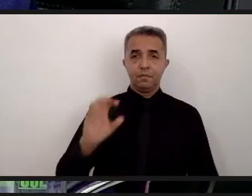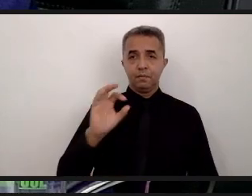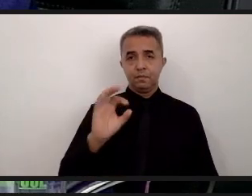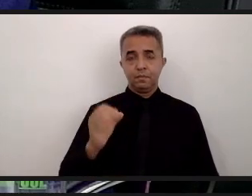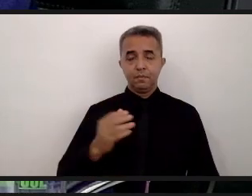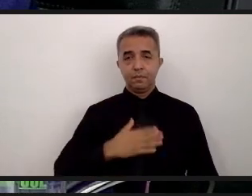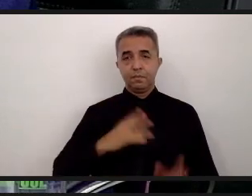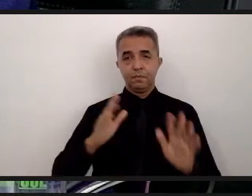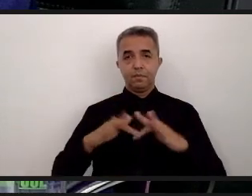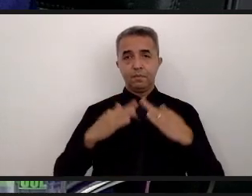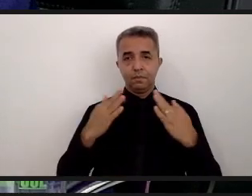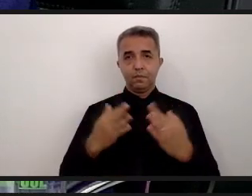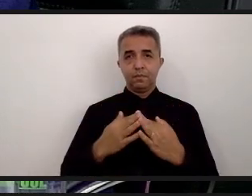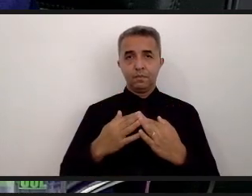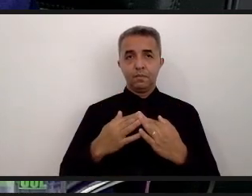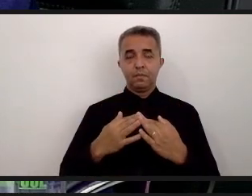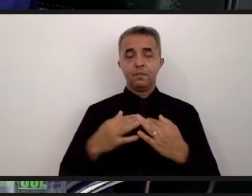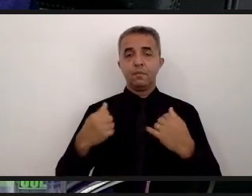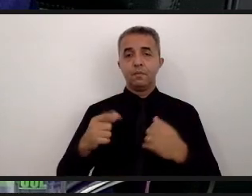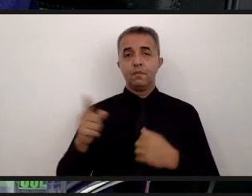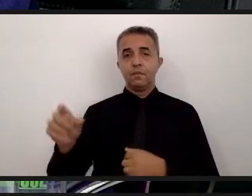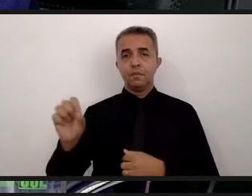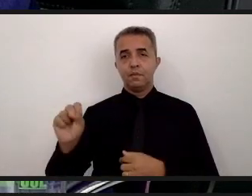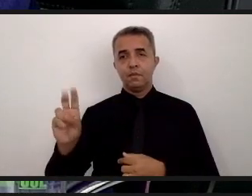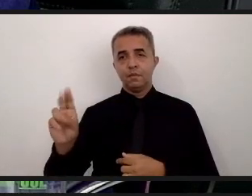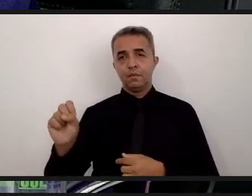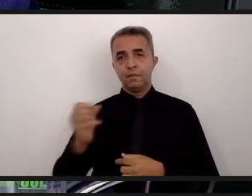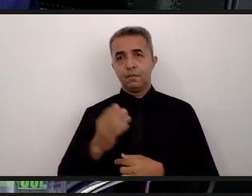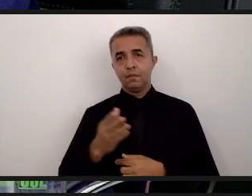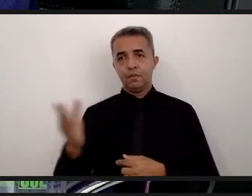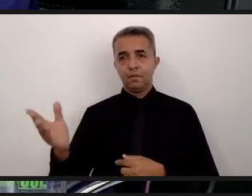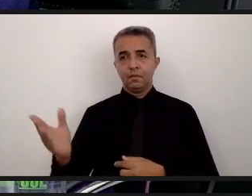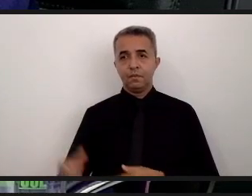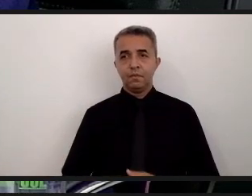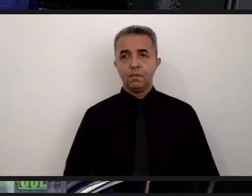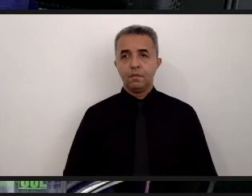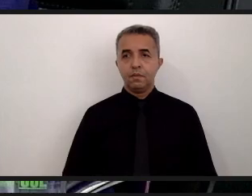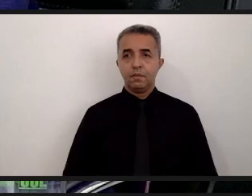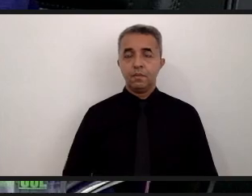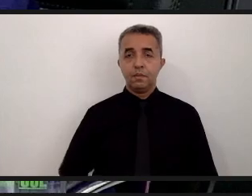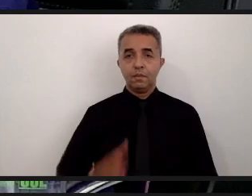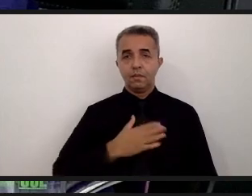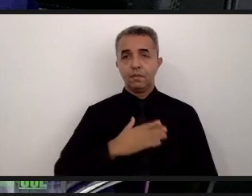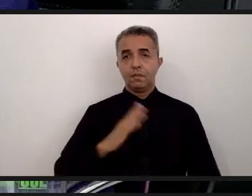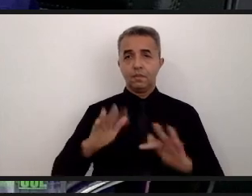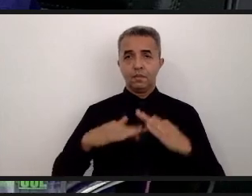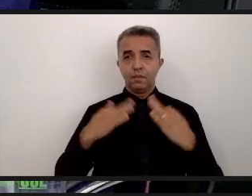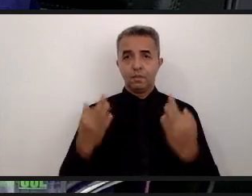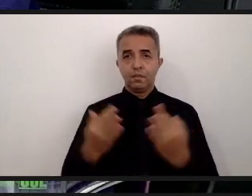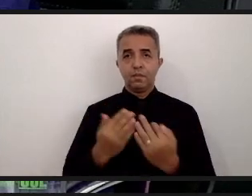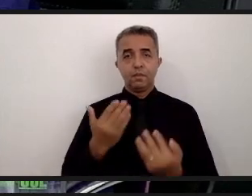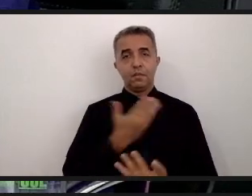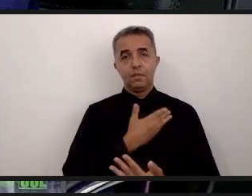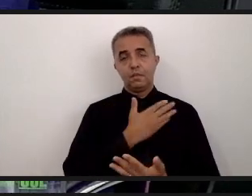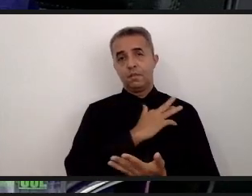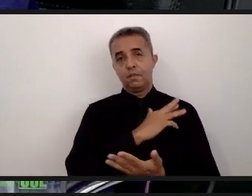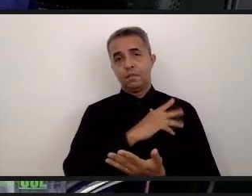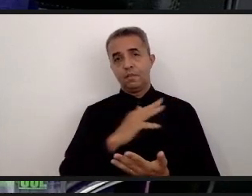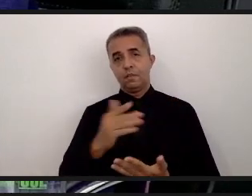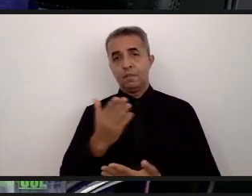depende única e exclusivamente do SUS. Eu tiro aí por parte da minha família, de muitos amigos conhecidos que